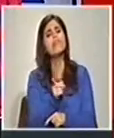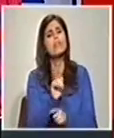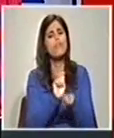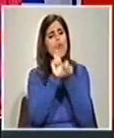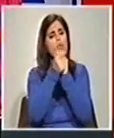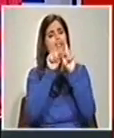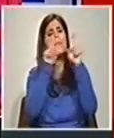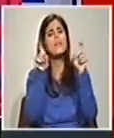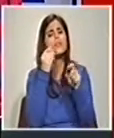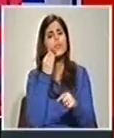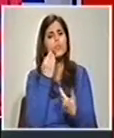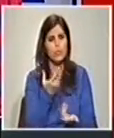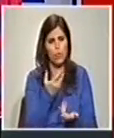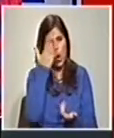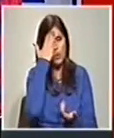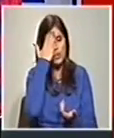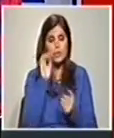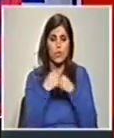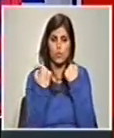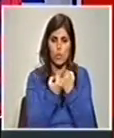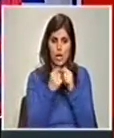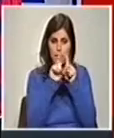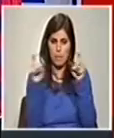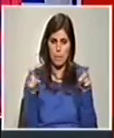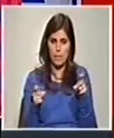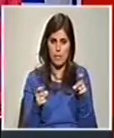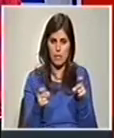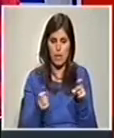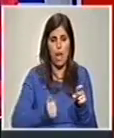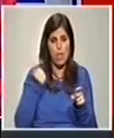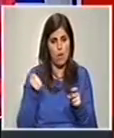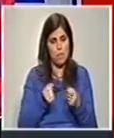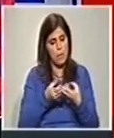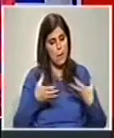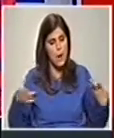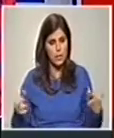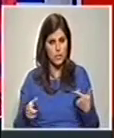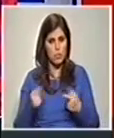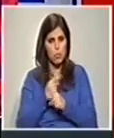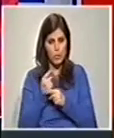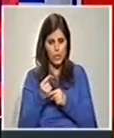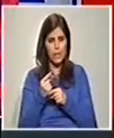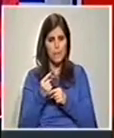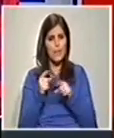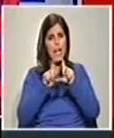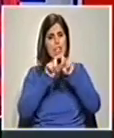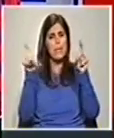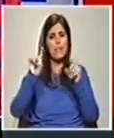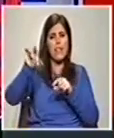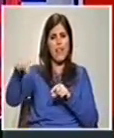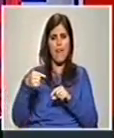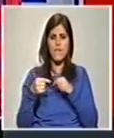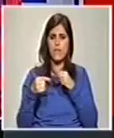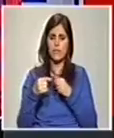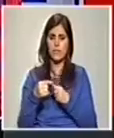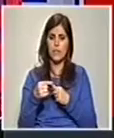nas empresas e desta consciência social que as empresas têm vindo a ganhar? Ou seja, porquê é que as empresas devem ser